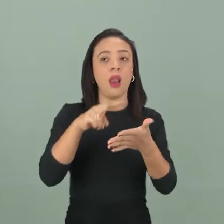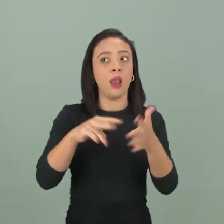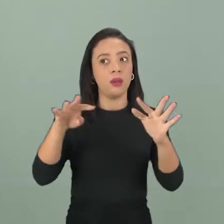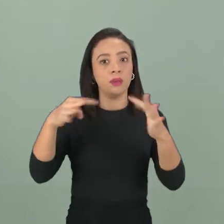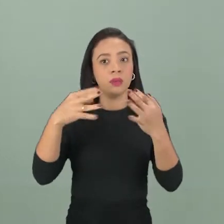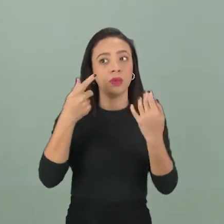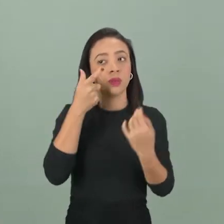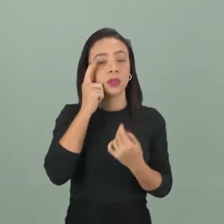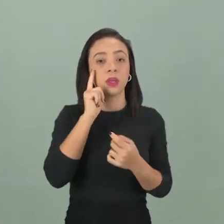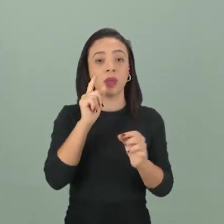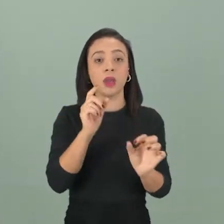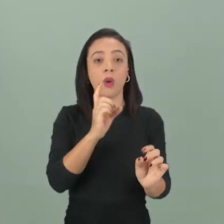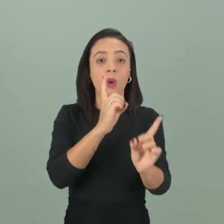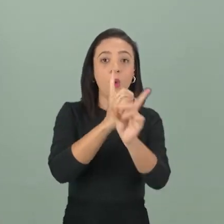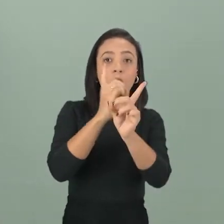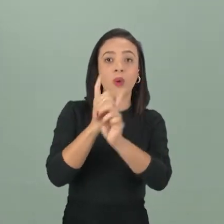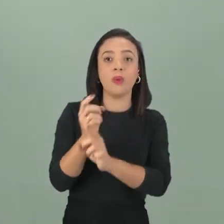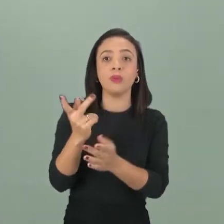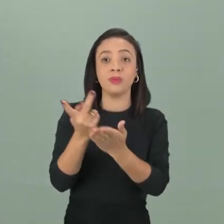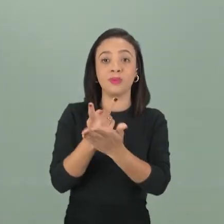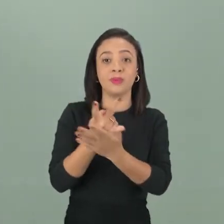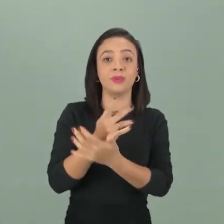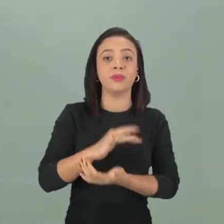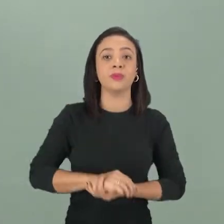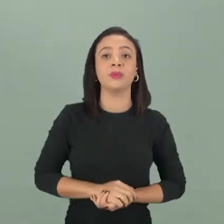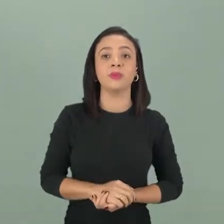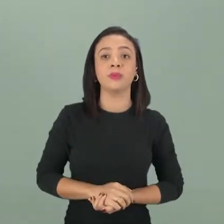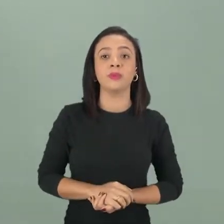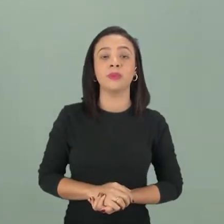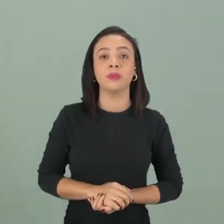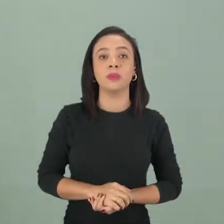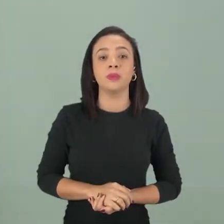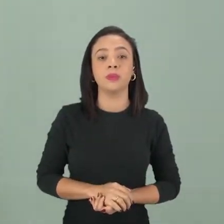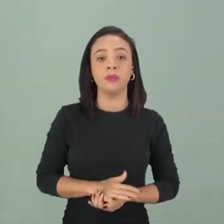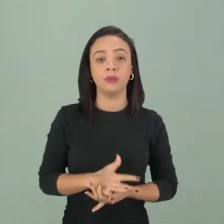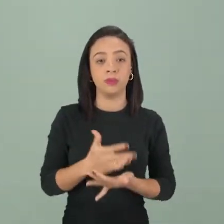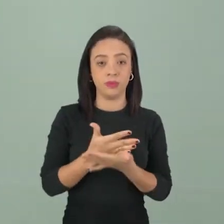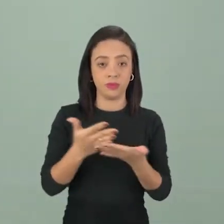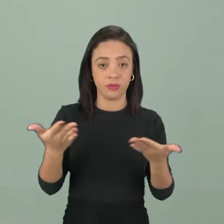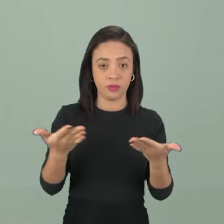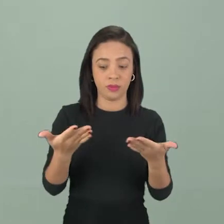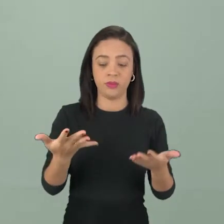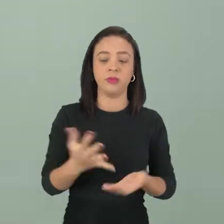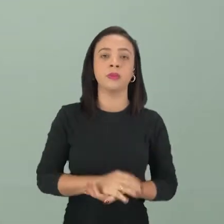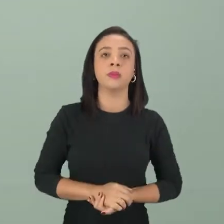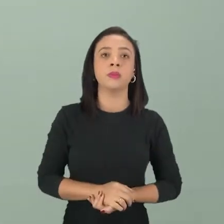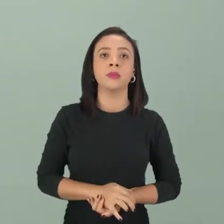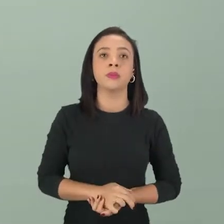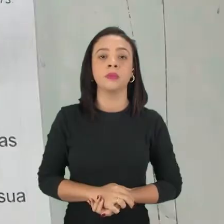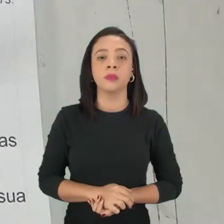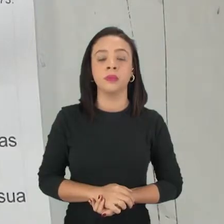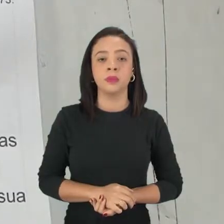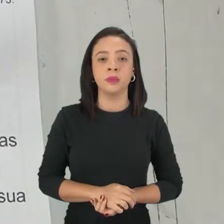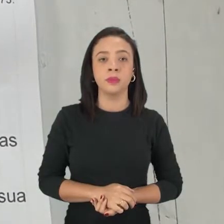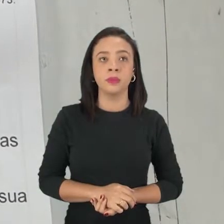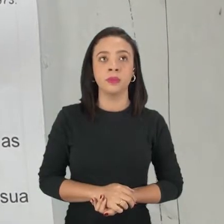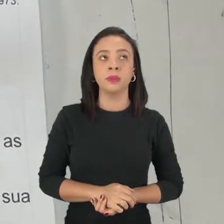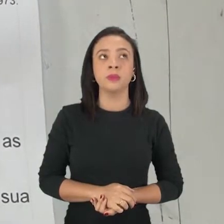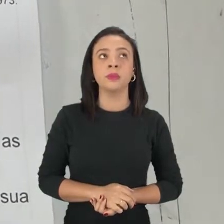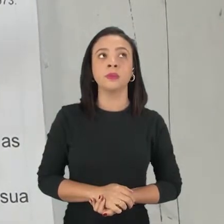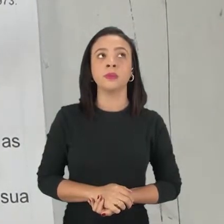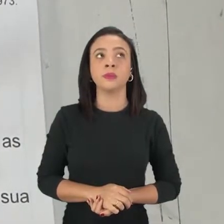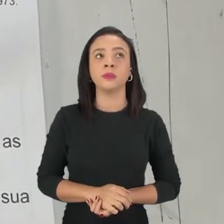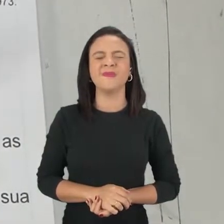atenção para poder identificar esses erros juntos tá bom vamos lá vamos começar as cores